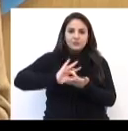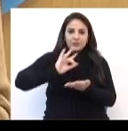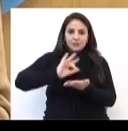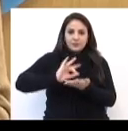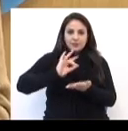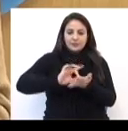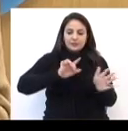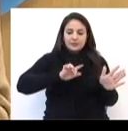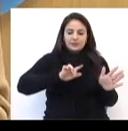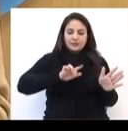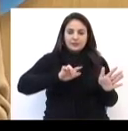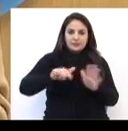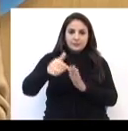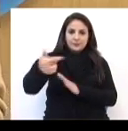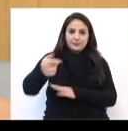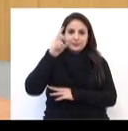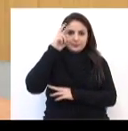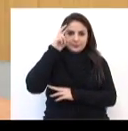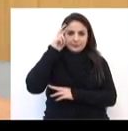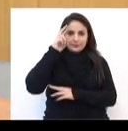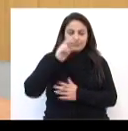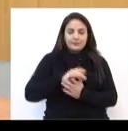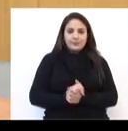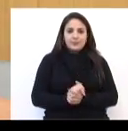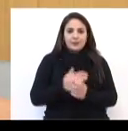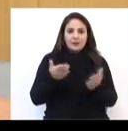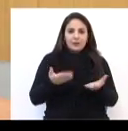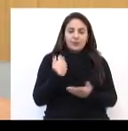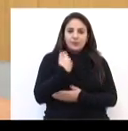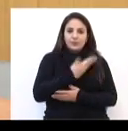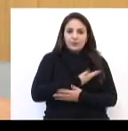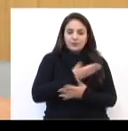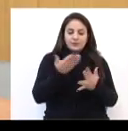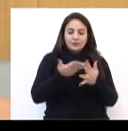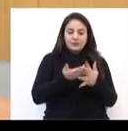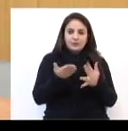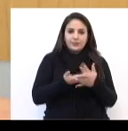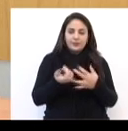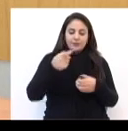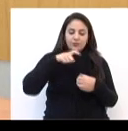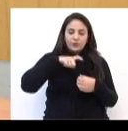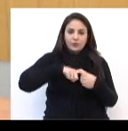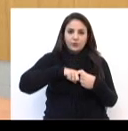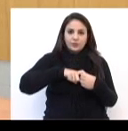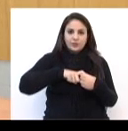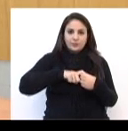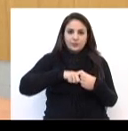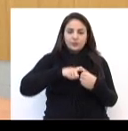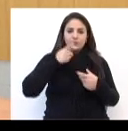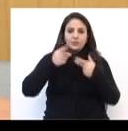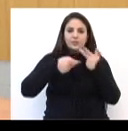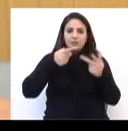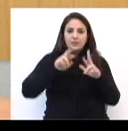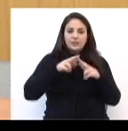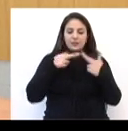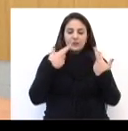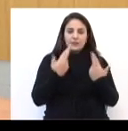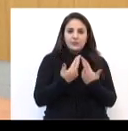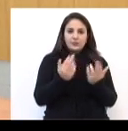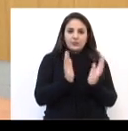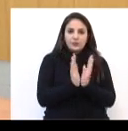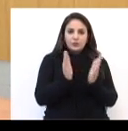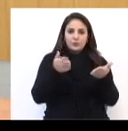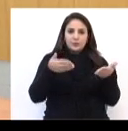definitivamente na próxima segunda-feira. E agora nós vamos para o intervalo e retornamos repercutindo a reunião da